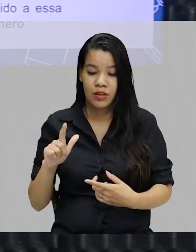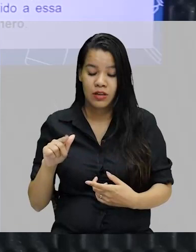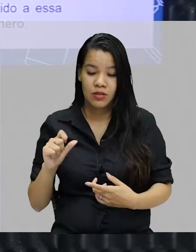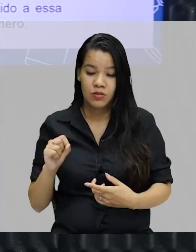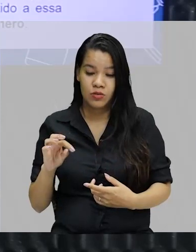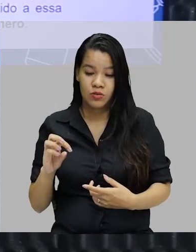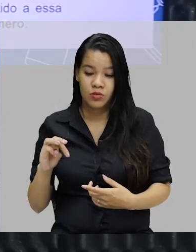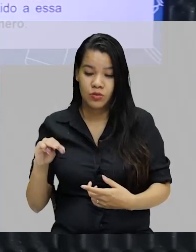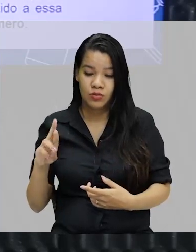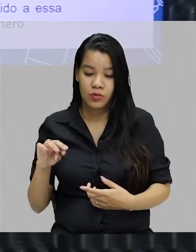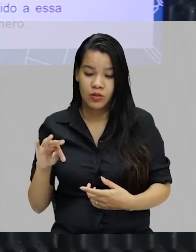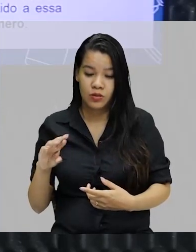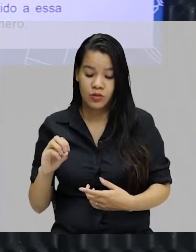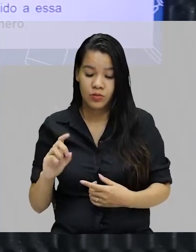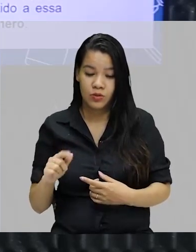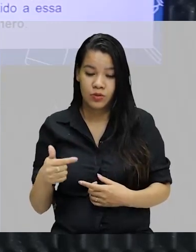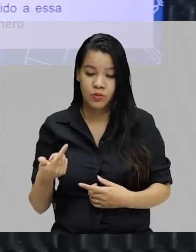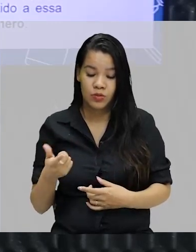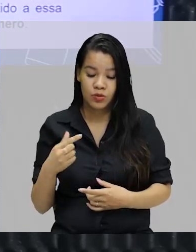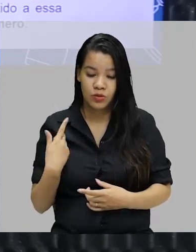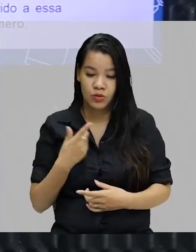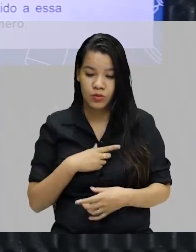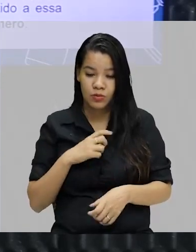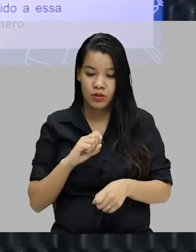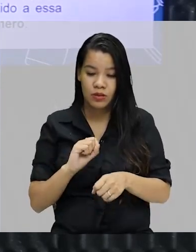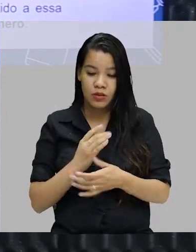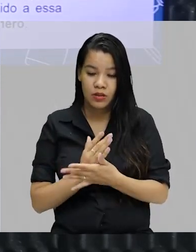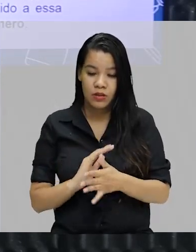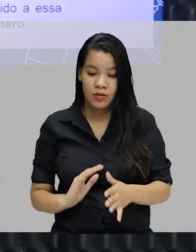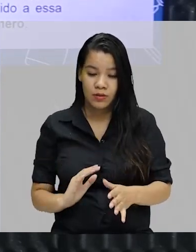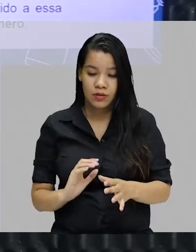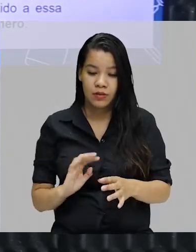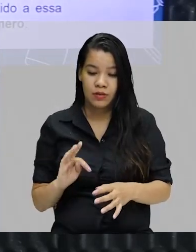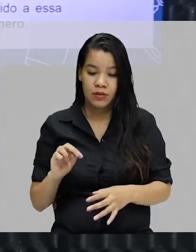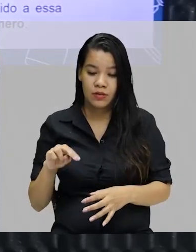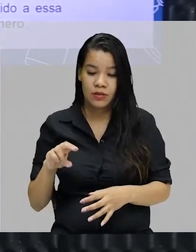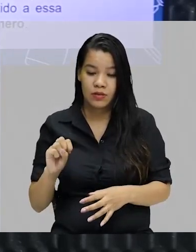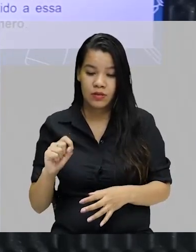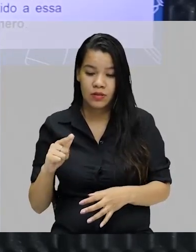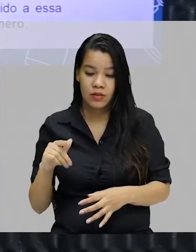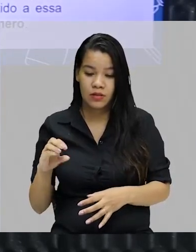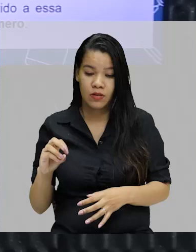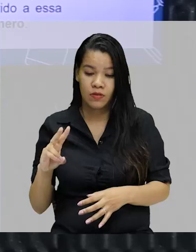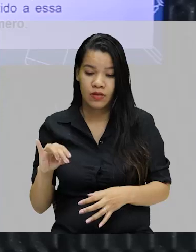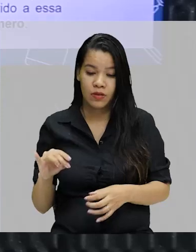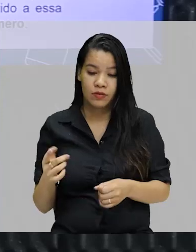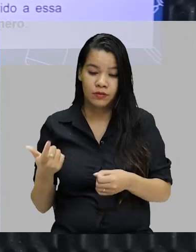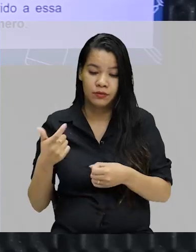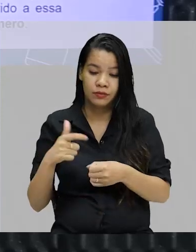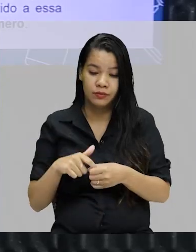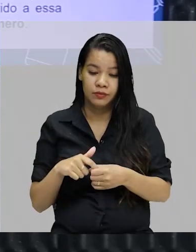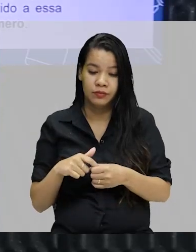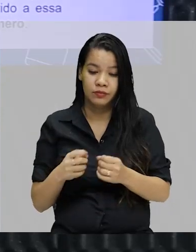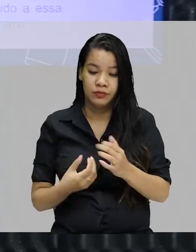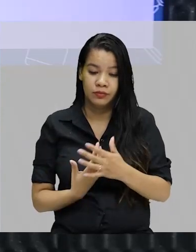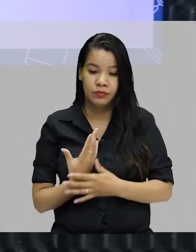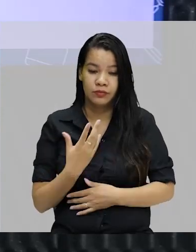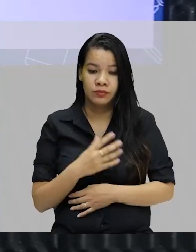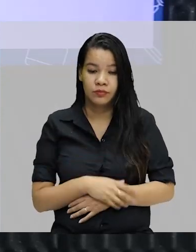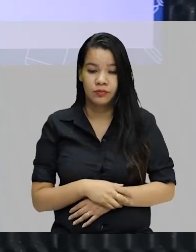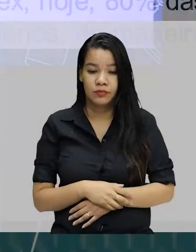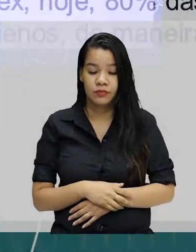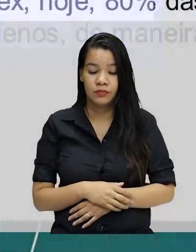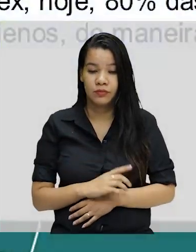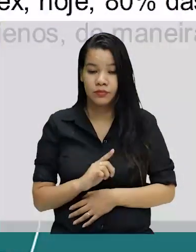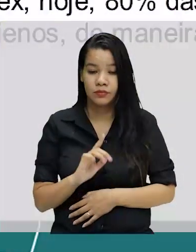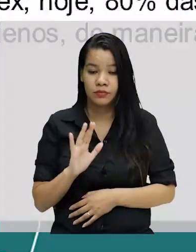a gente cessar a tensão, certo? A força, ele vai voltar ao seu estado original. E